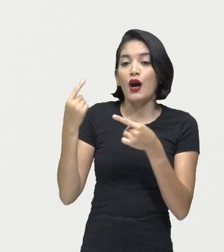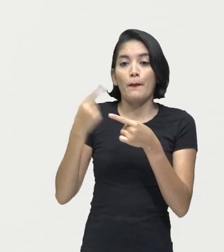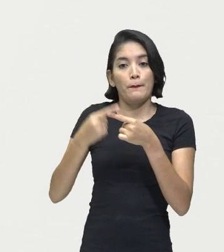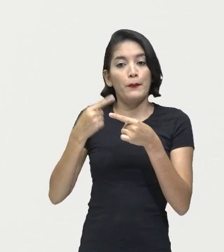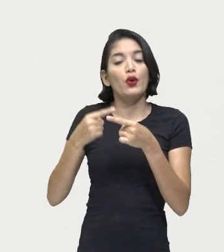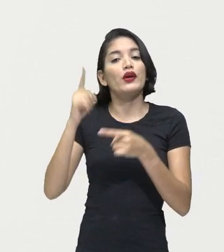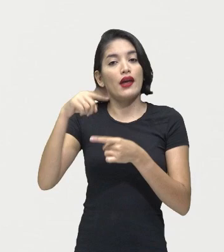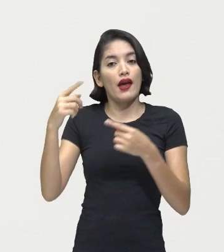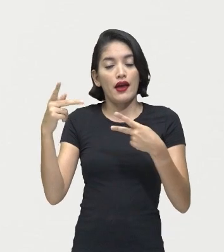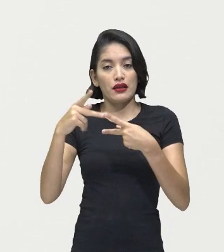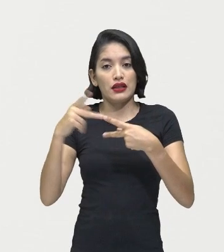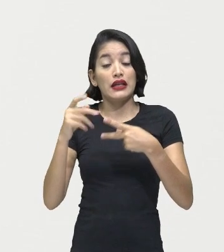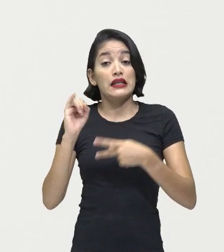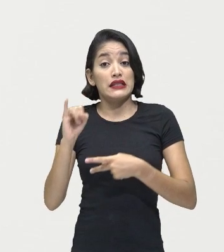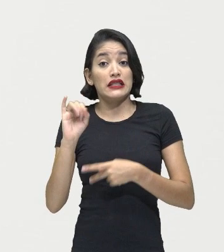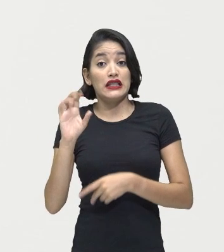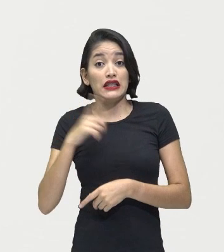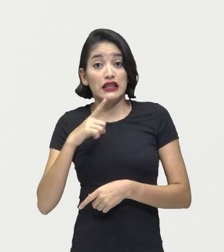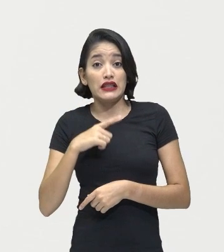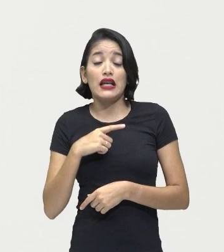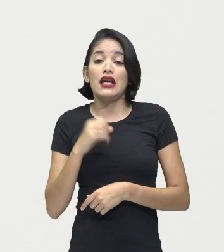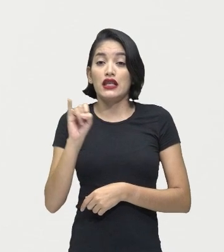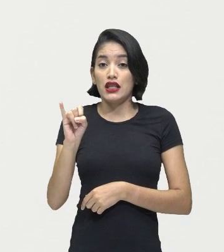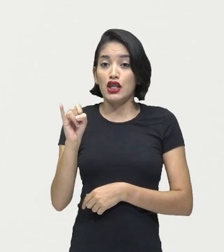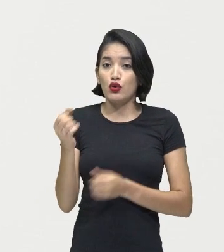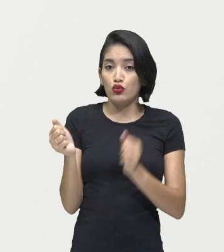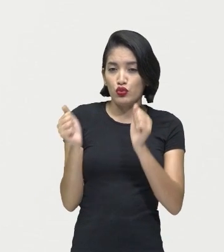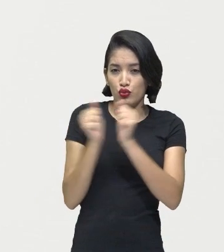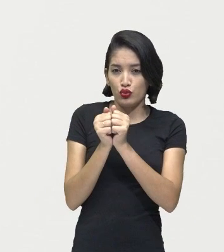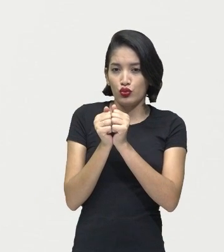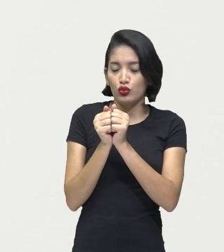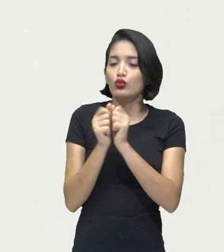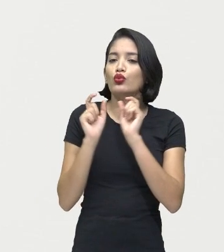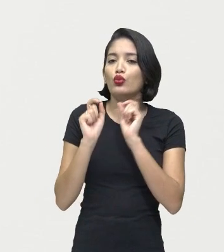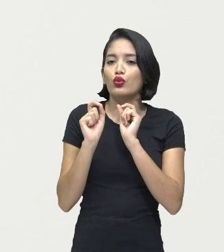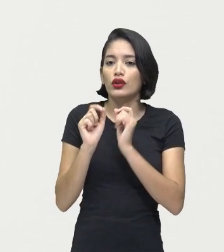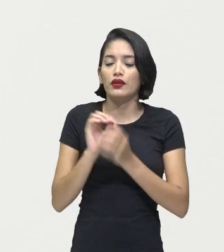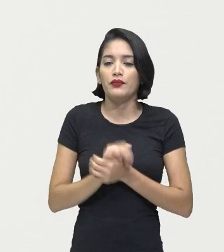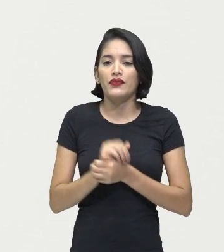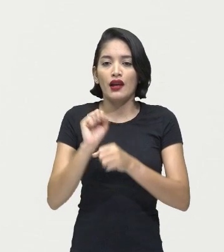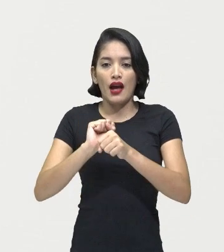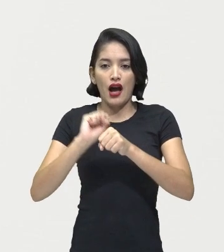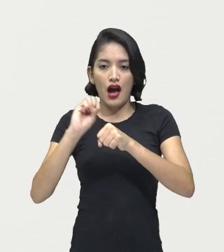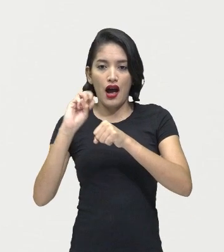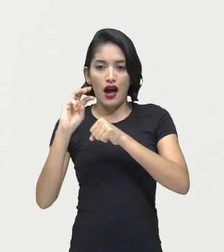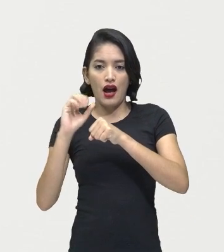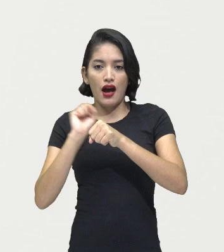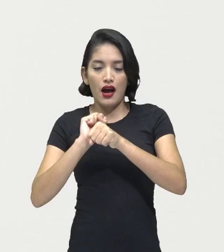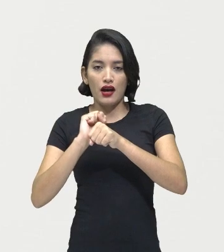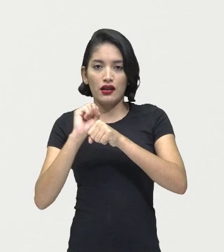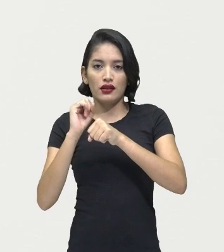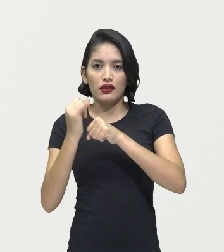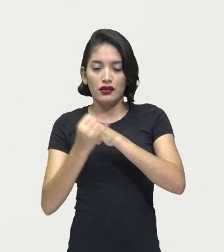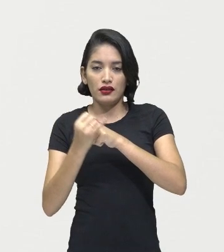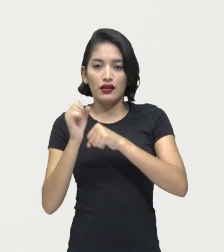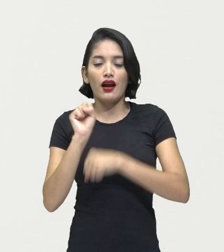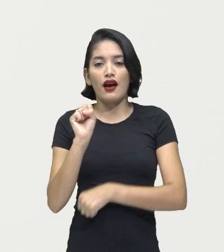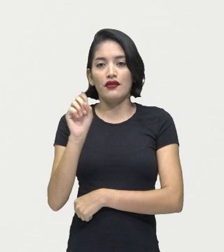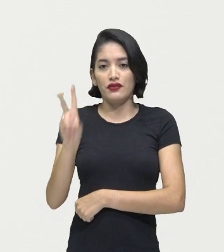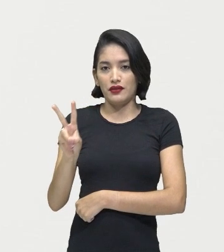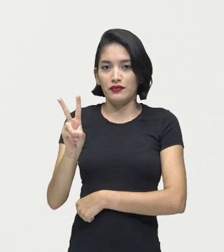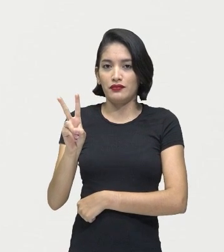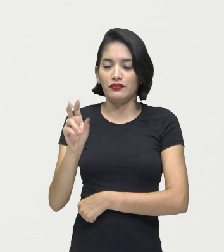conjunção. Quando ele tem o i, ele vai ser um advérbio de intensidade, tá? Quando tem o